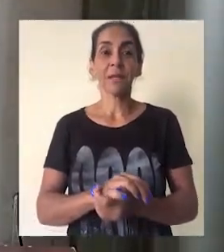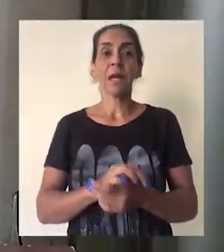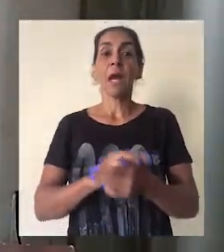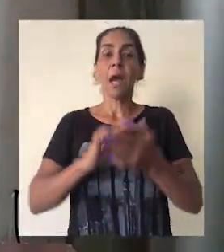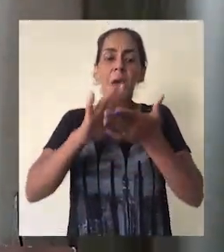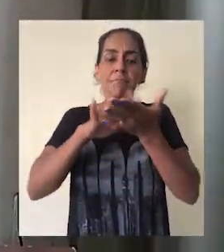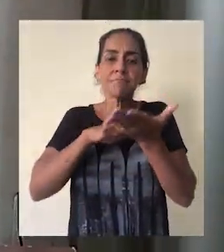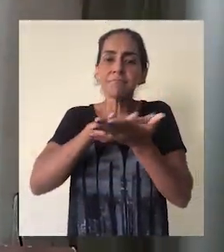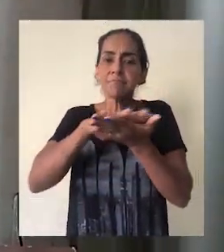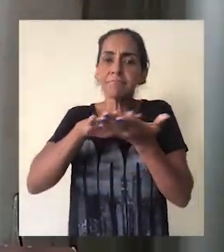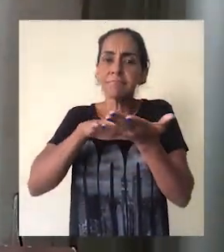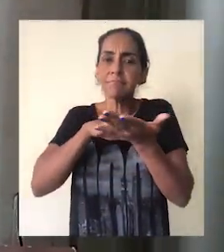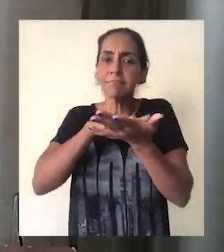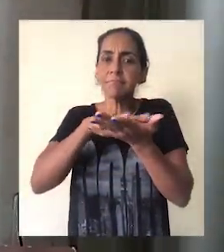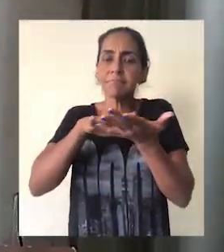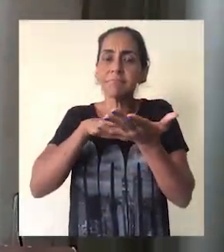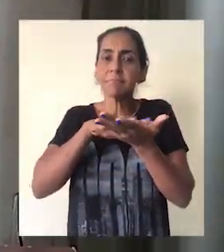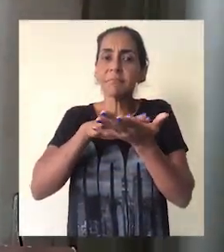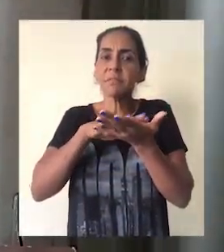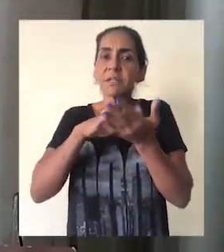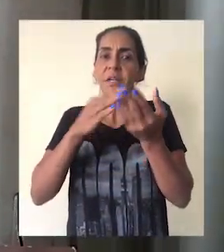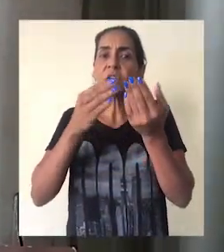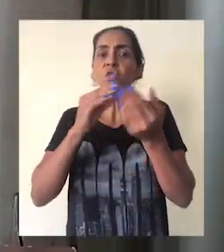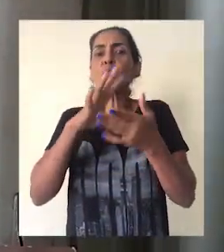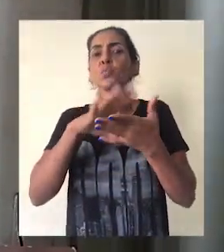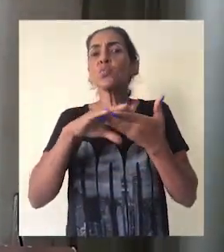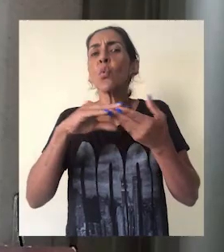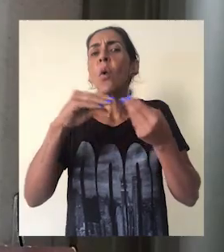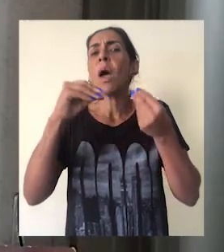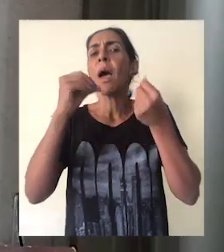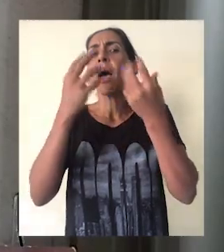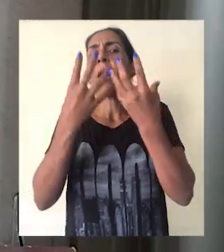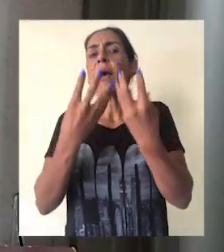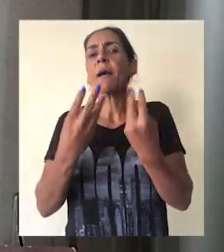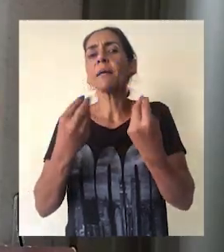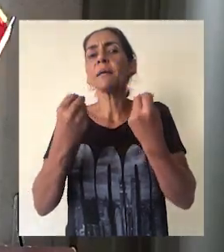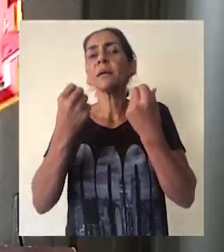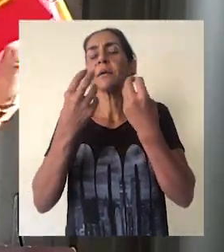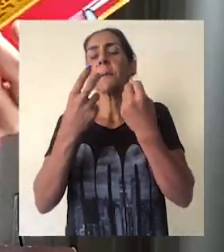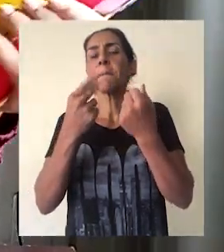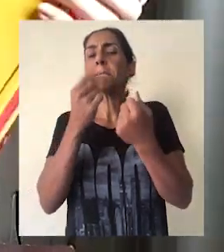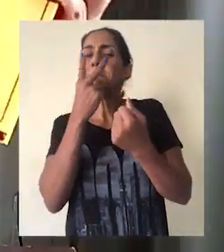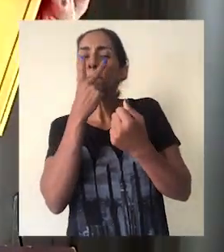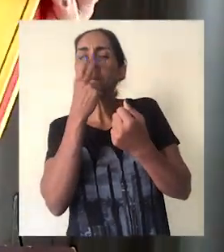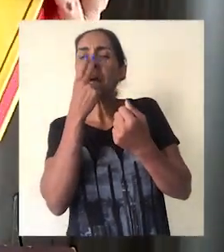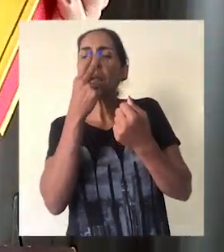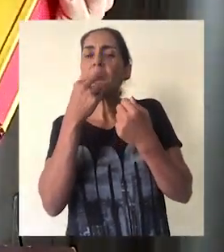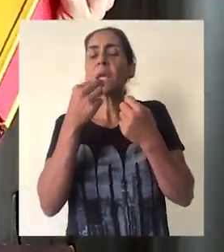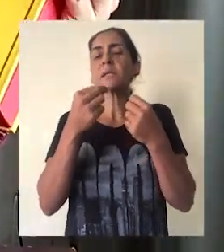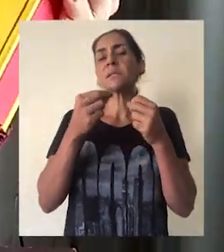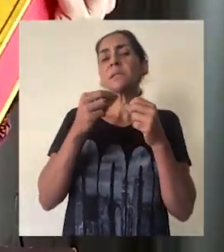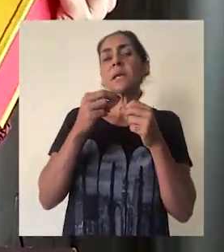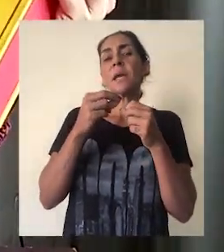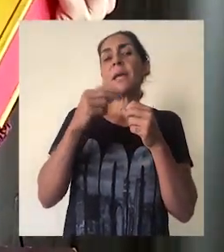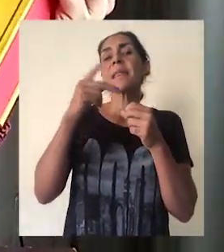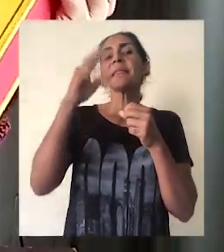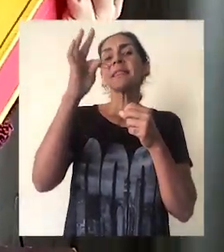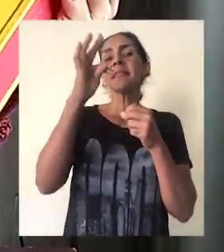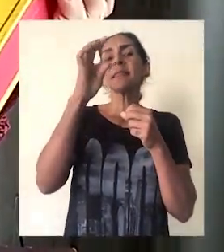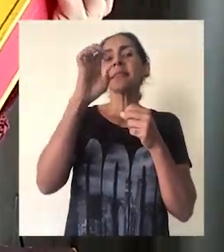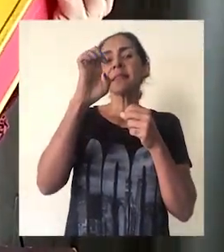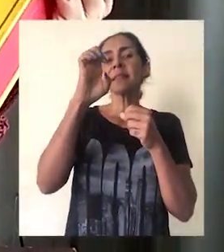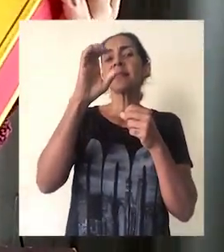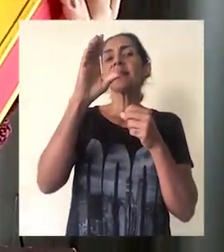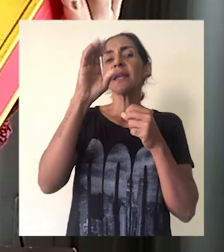A textura da capa, ela é bem suave e ela imita um tecido envelhecido. Eu